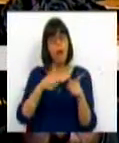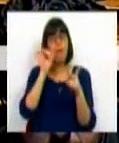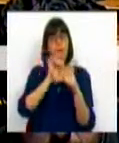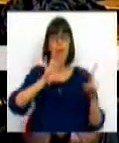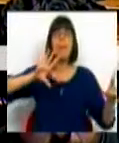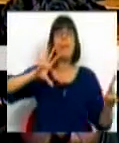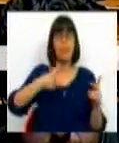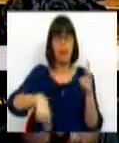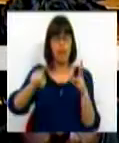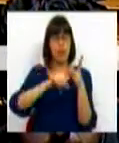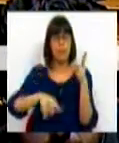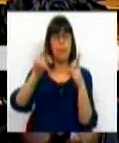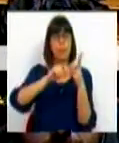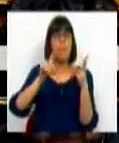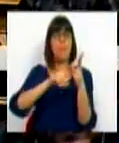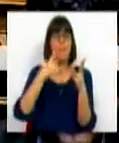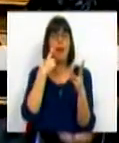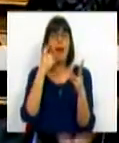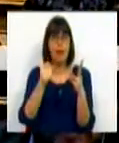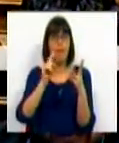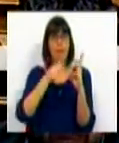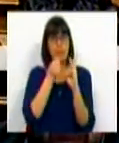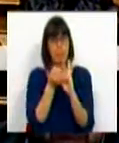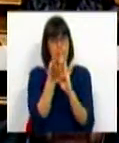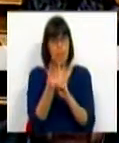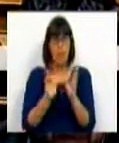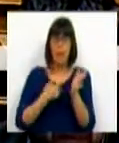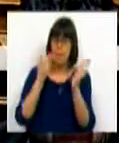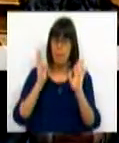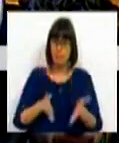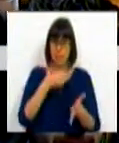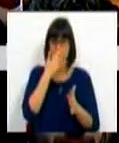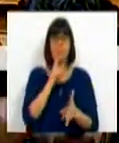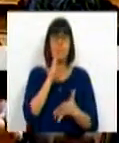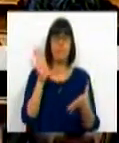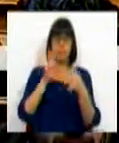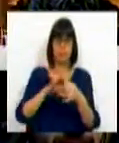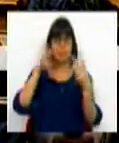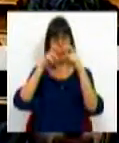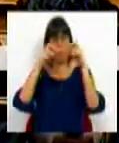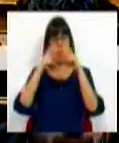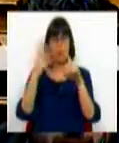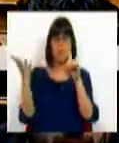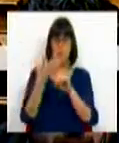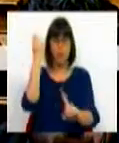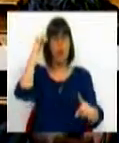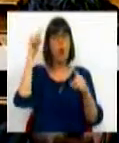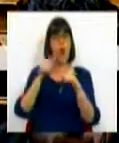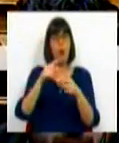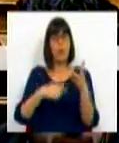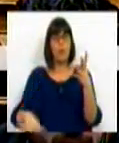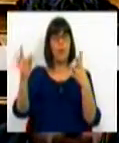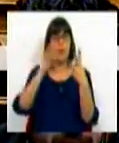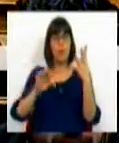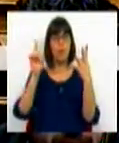do país. Em terceiro lugar, identificar as medidas necessárias para responder aos problemas e atingir os objetivos. Em